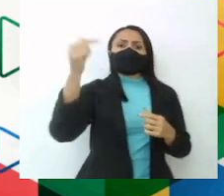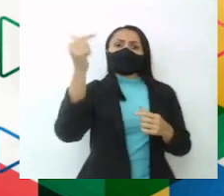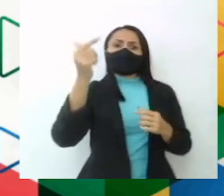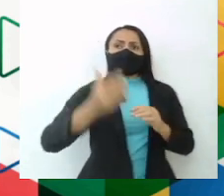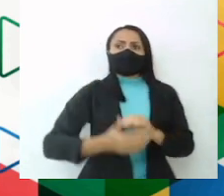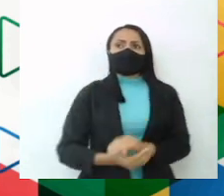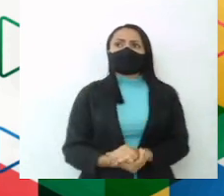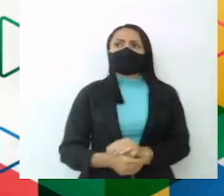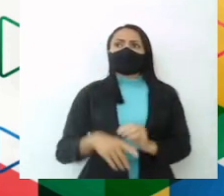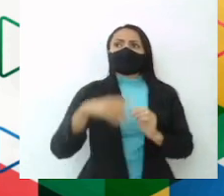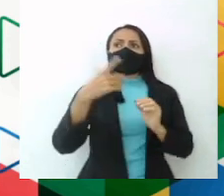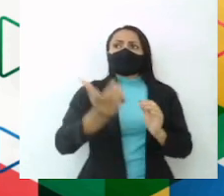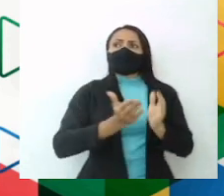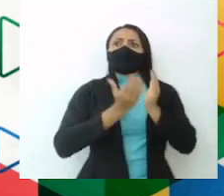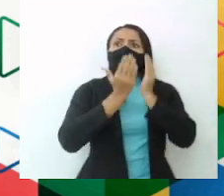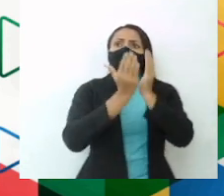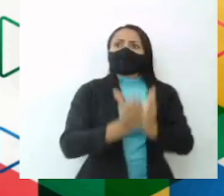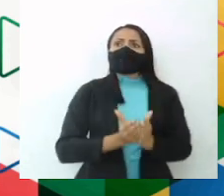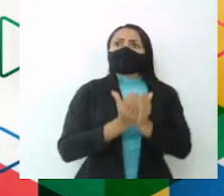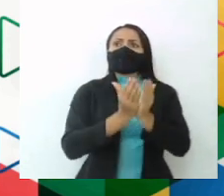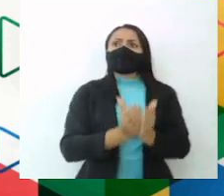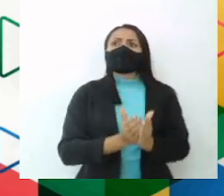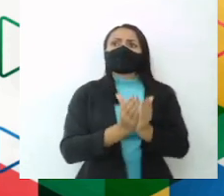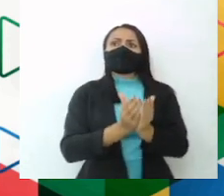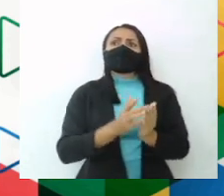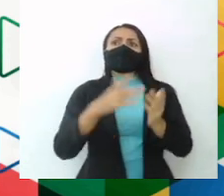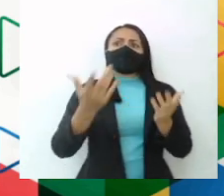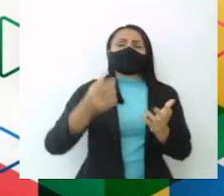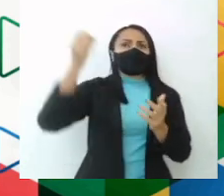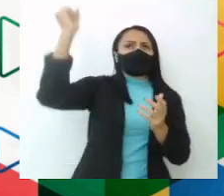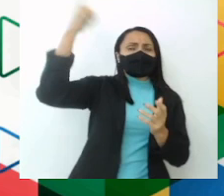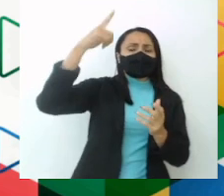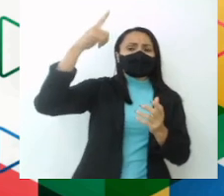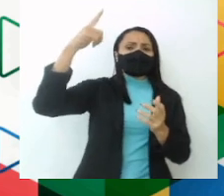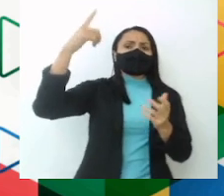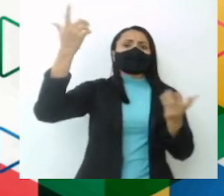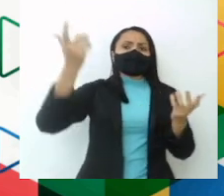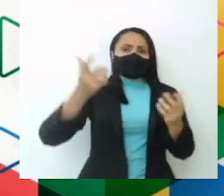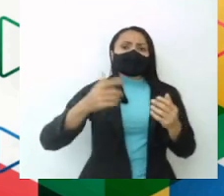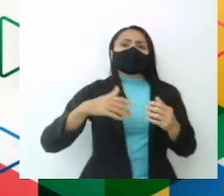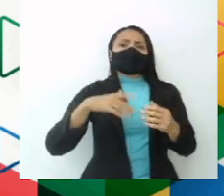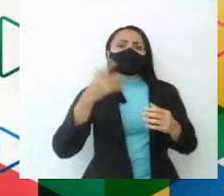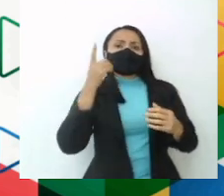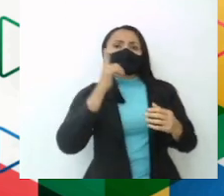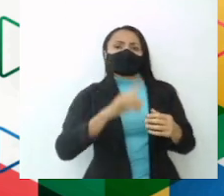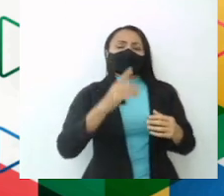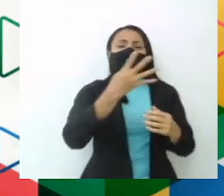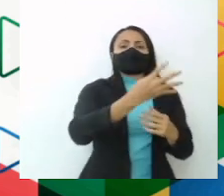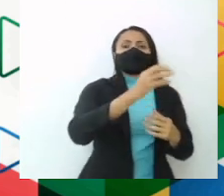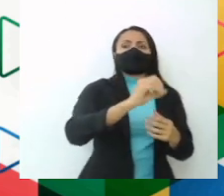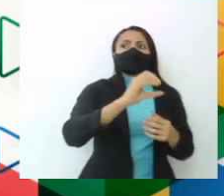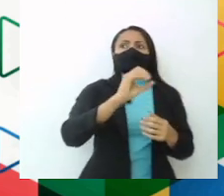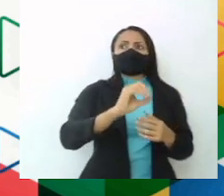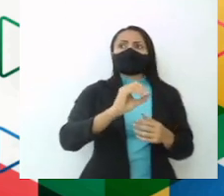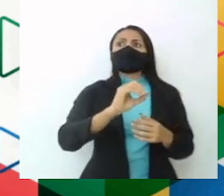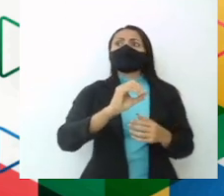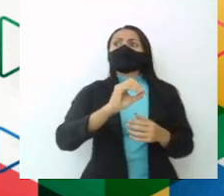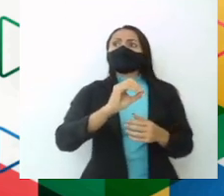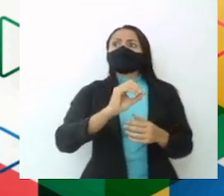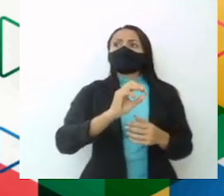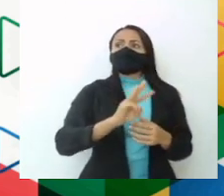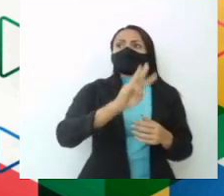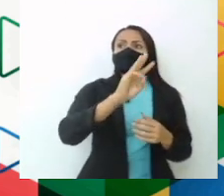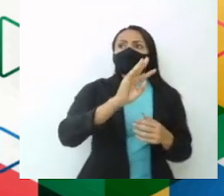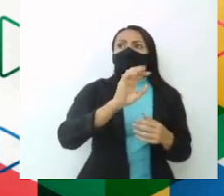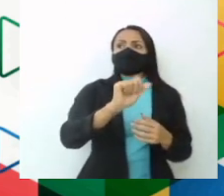uma lancha com motor movido a energia solar consegue produzir 400 watts por hora de